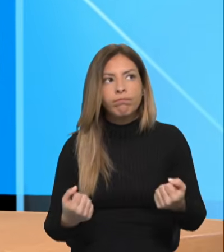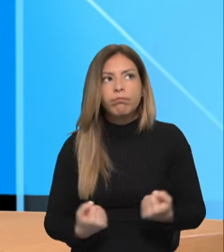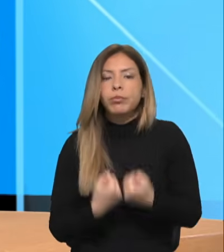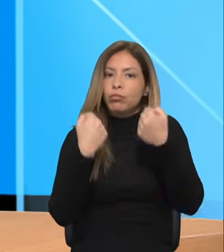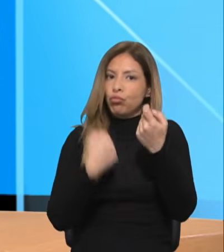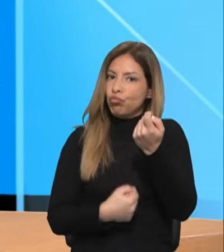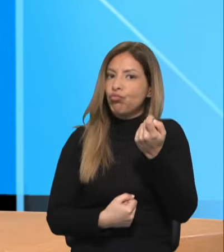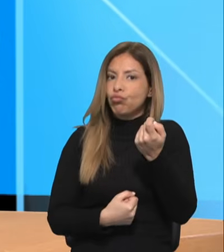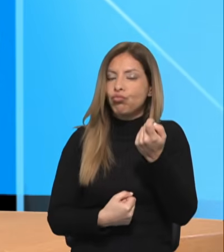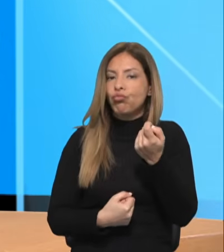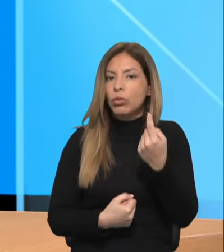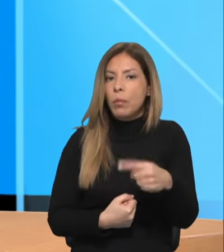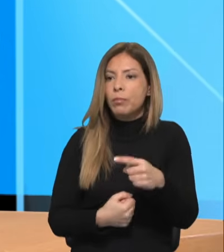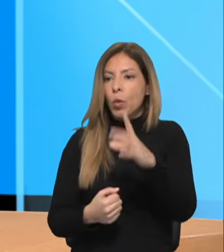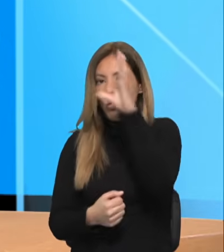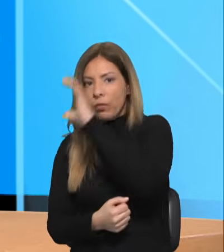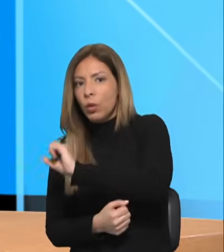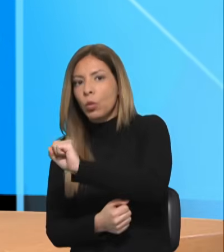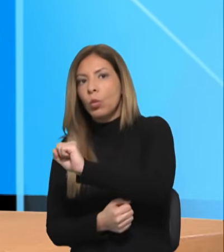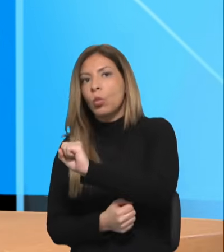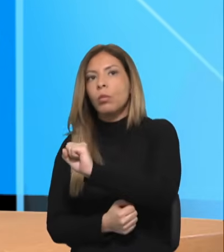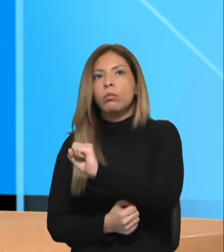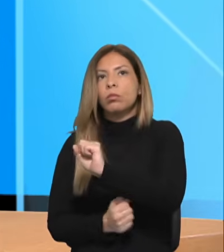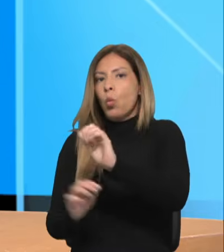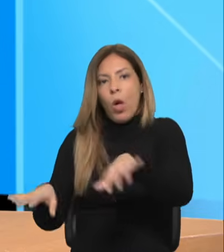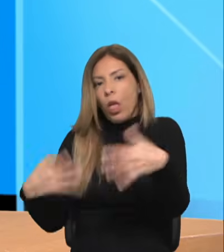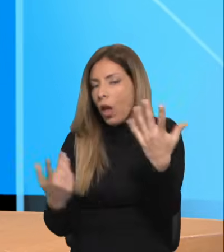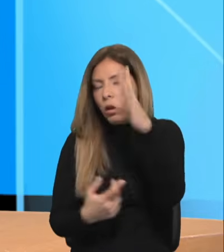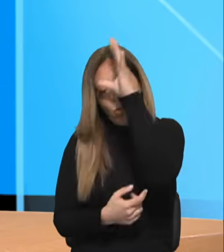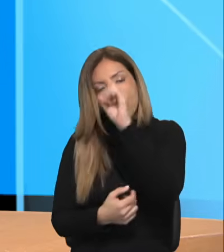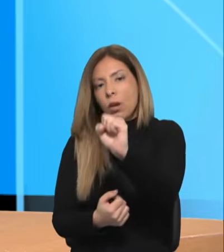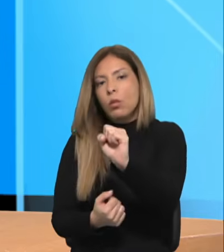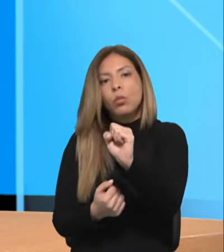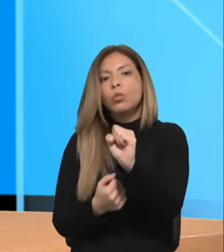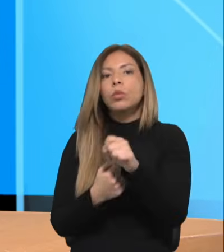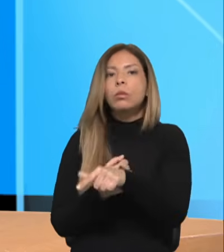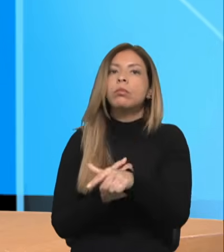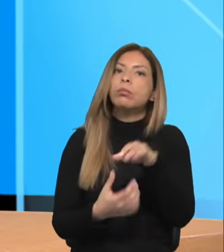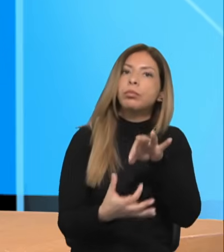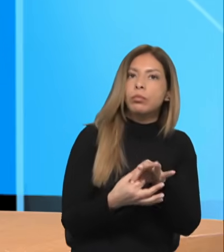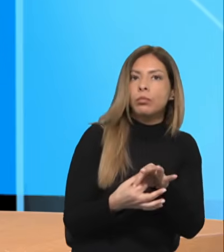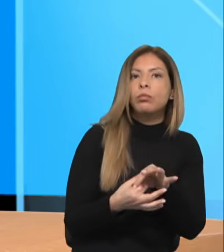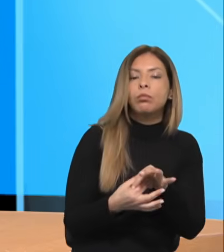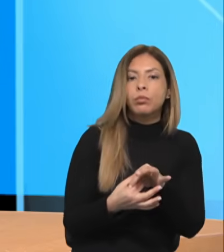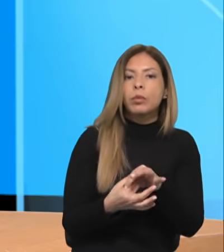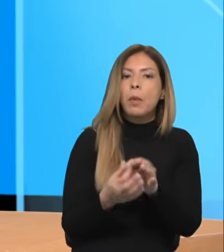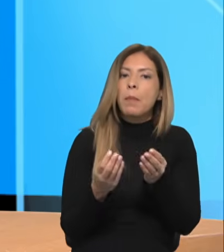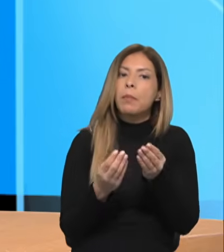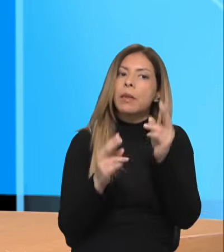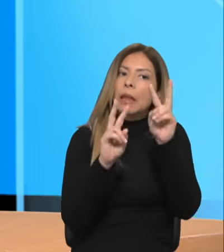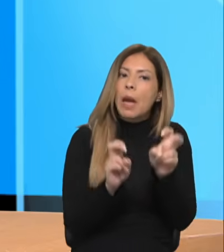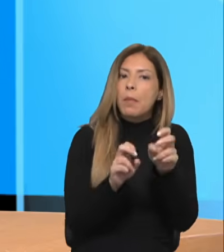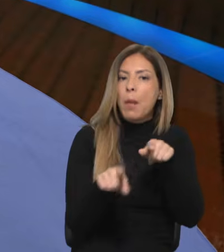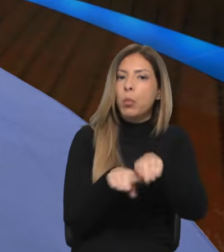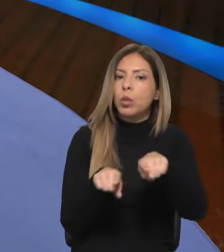com o Governo, qualquer que ele seja, em relação em matéria de política